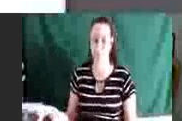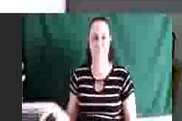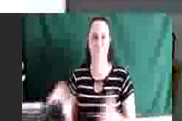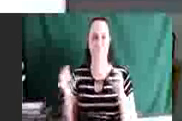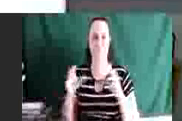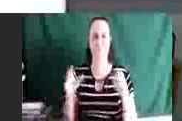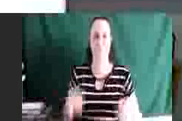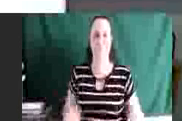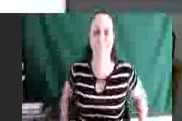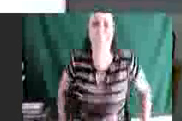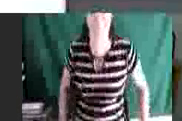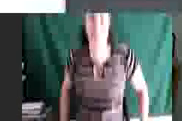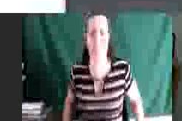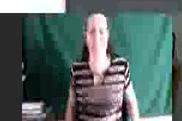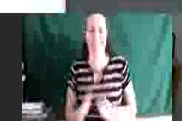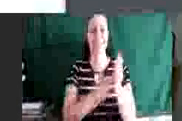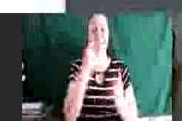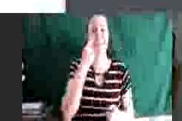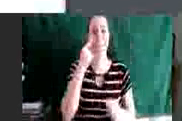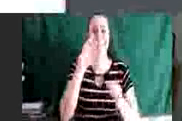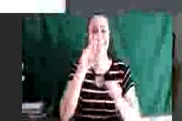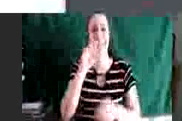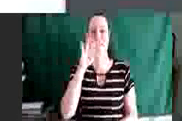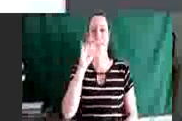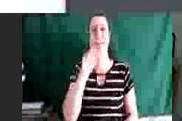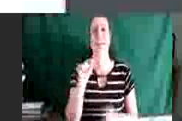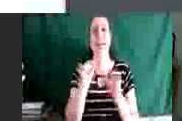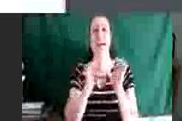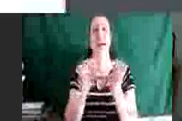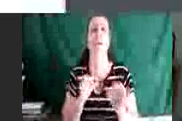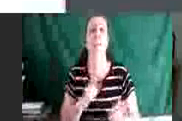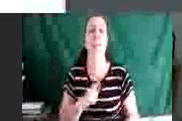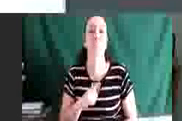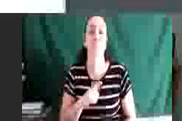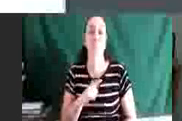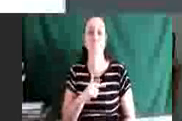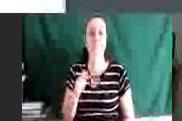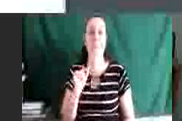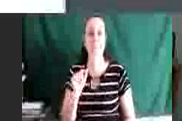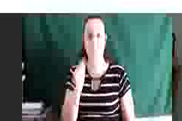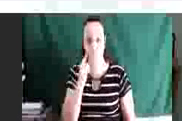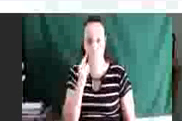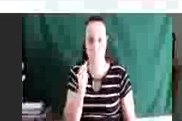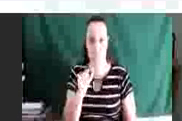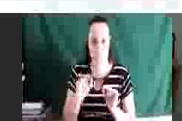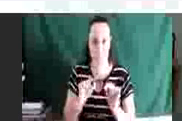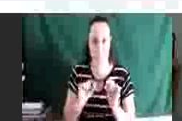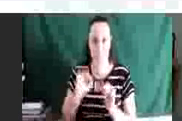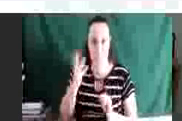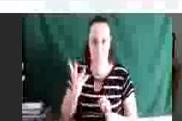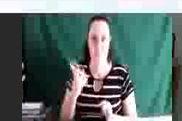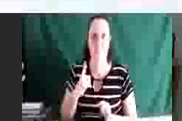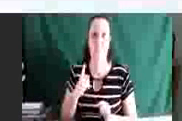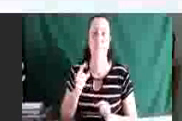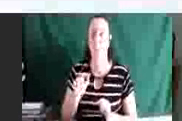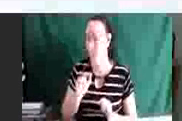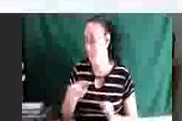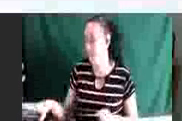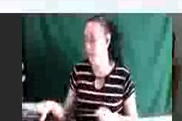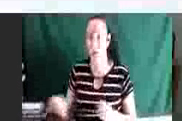site confiável, é um site que está em constante atualização, e ele também tem agora, se vocês observarem aqui, só